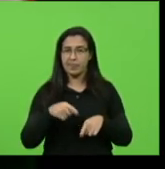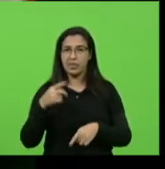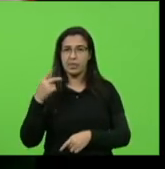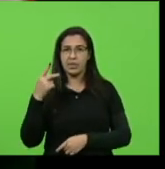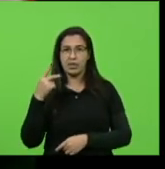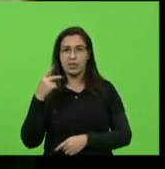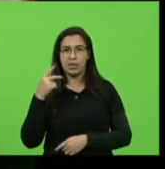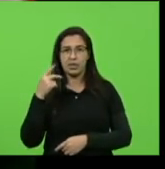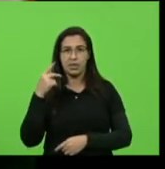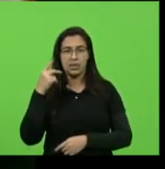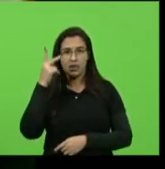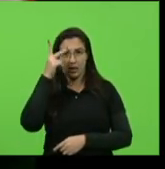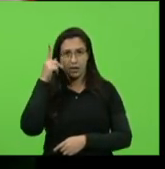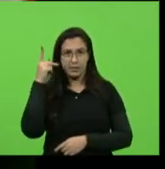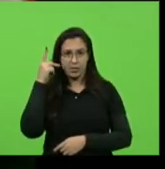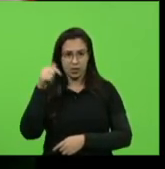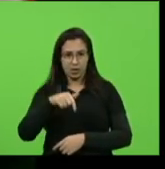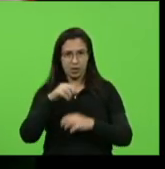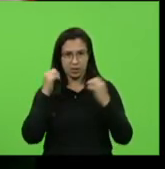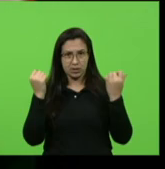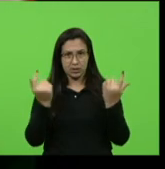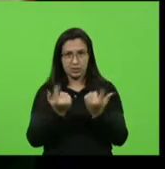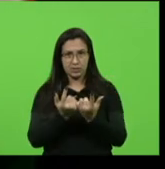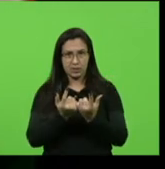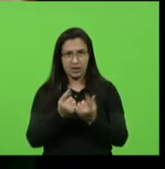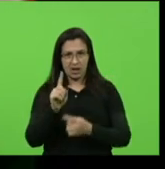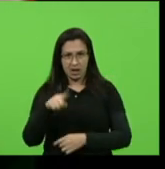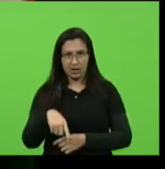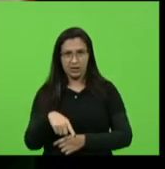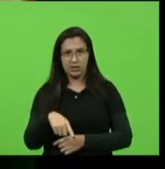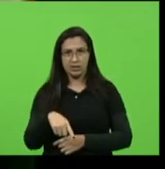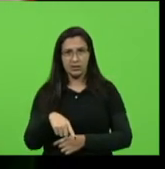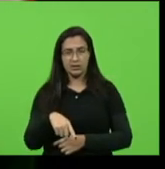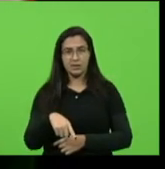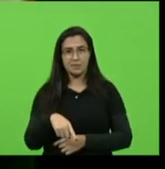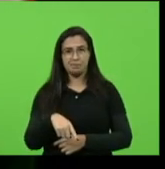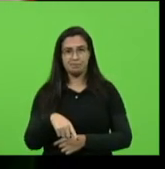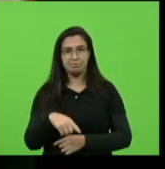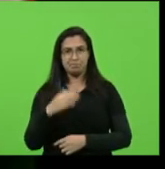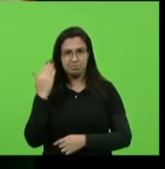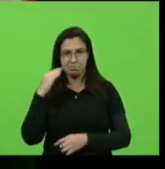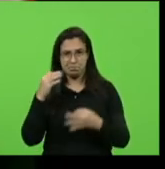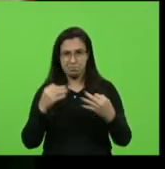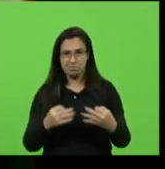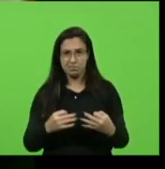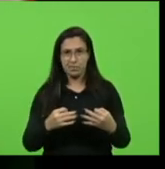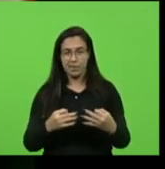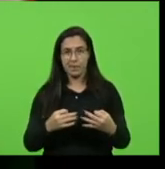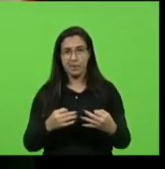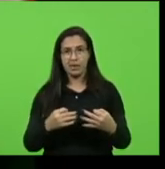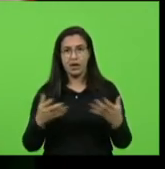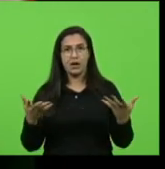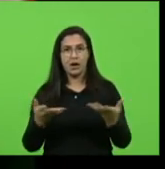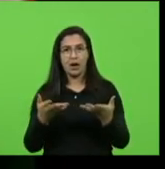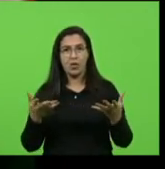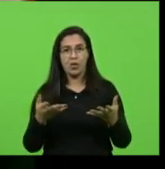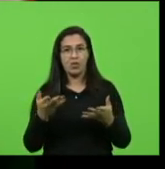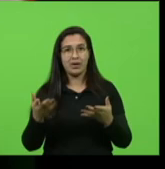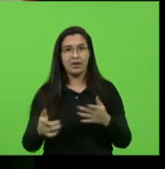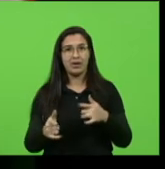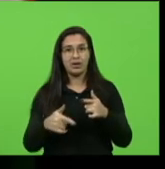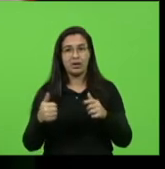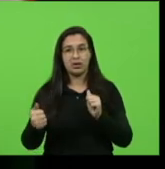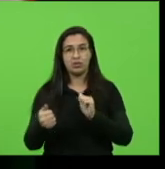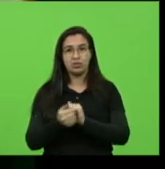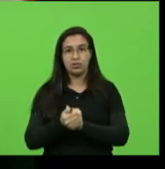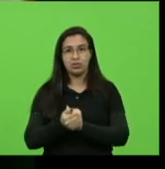Legislativa, se eu entendi, é bem isso. E agora ele é sócio da empresa que está na